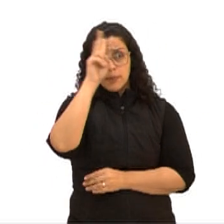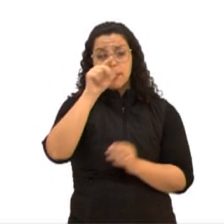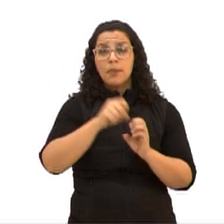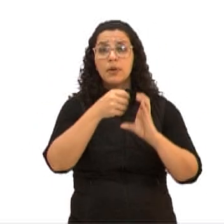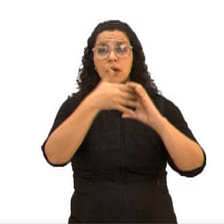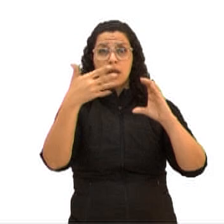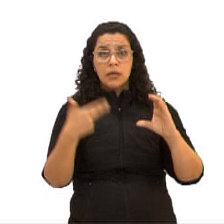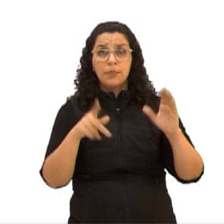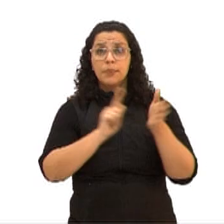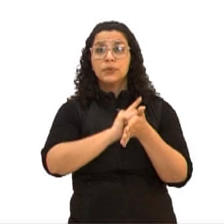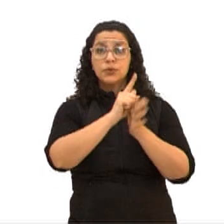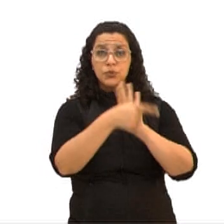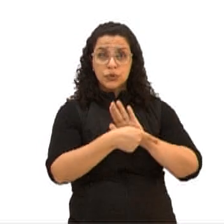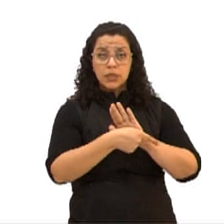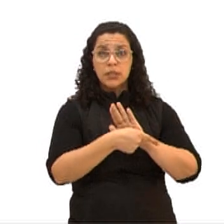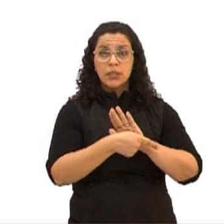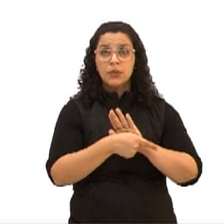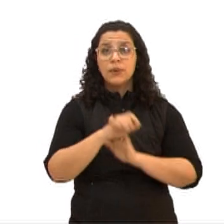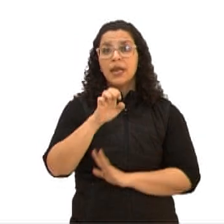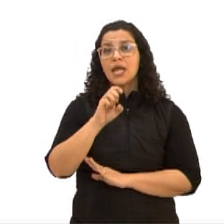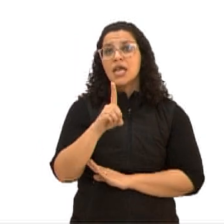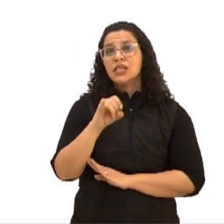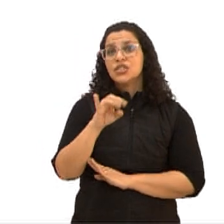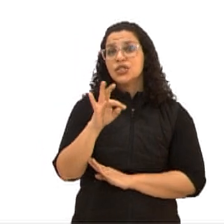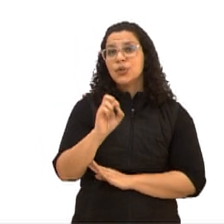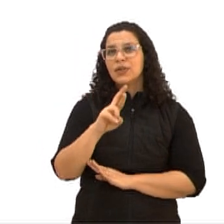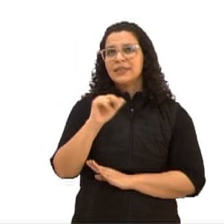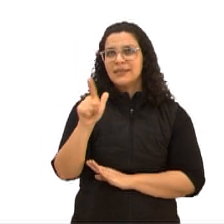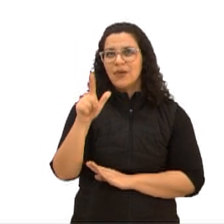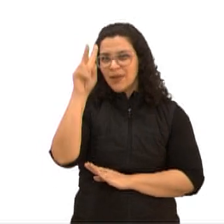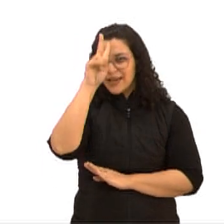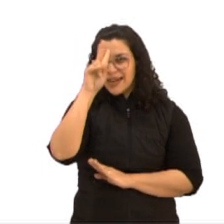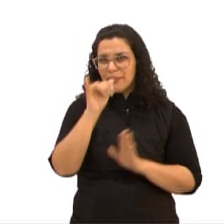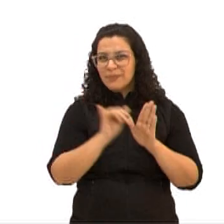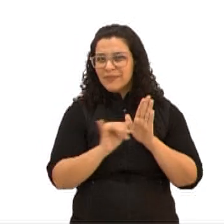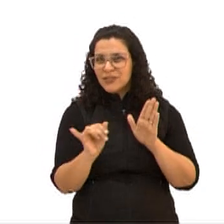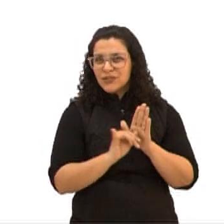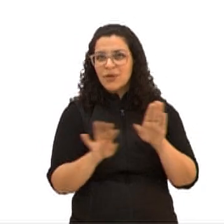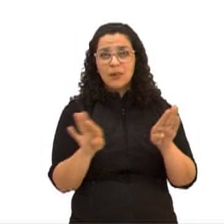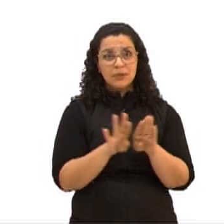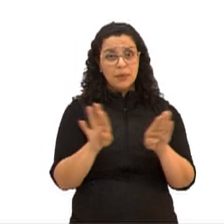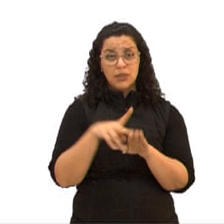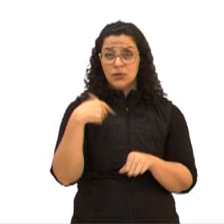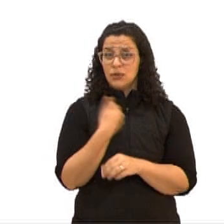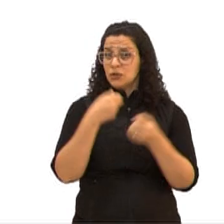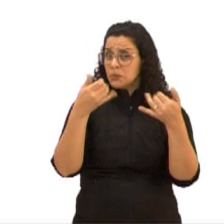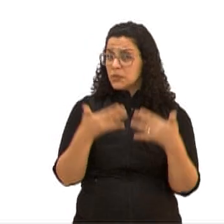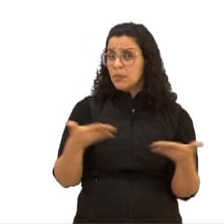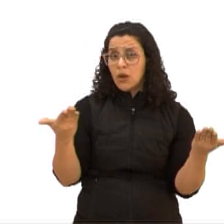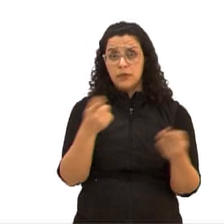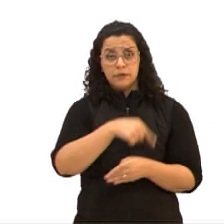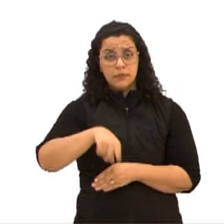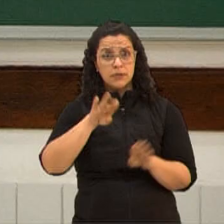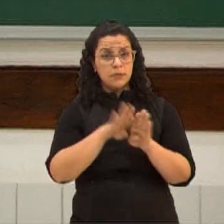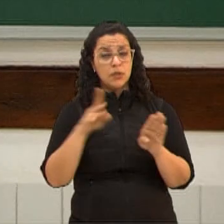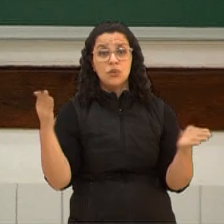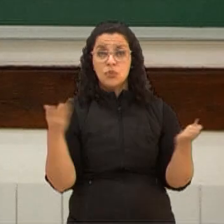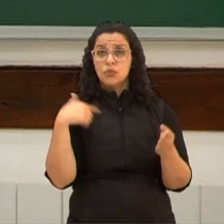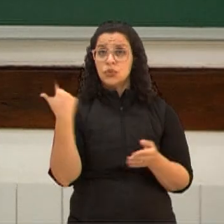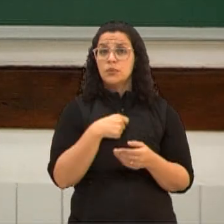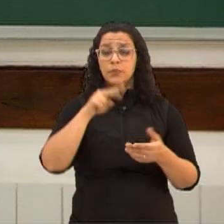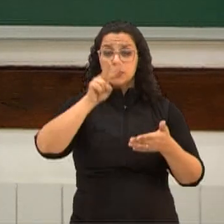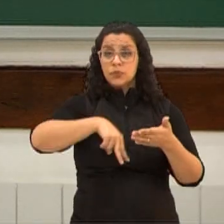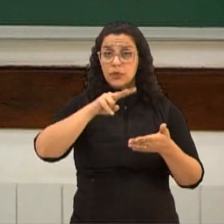as características do gênero editorial. Será que vocês lembram que nós trabalhamos já esse gênero editorial? Hoje nós vamos